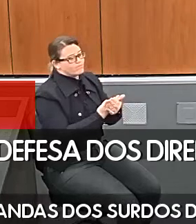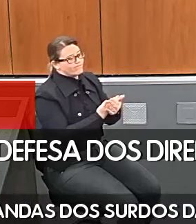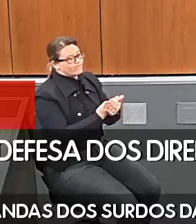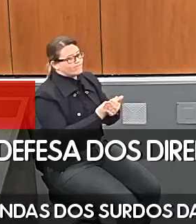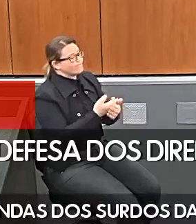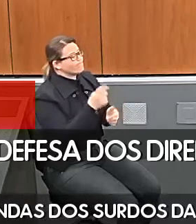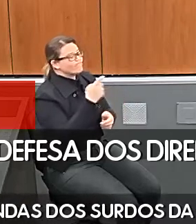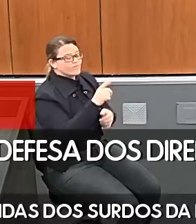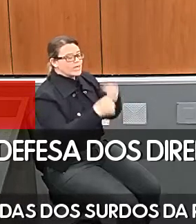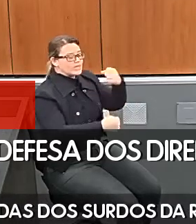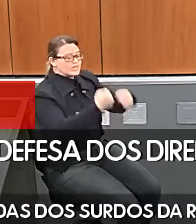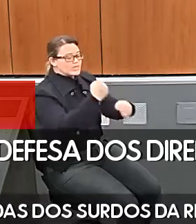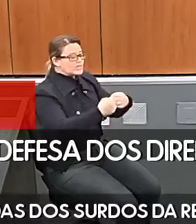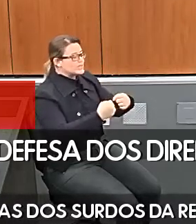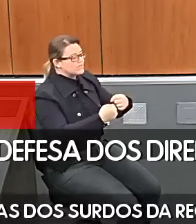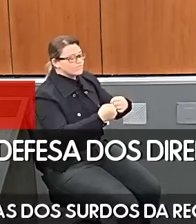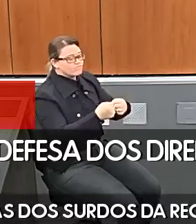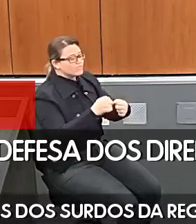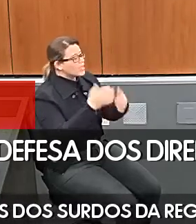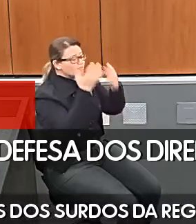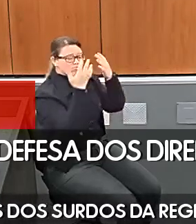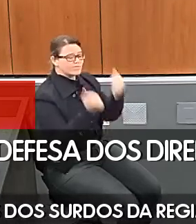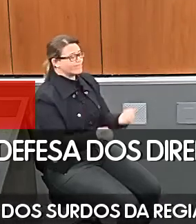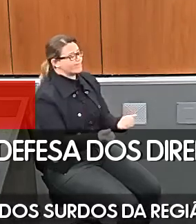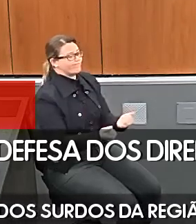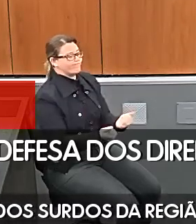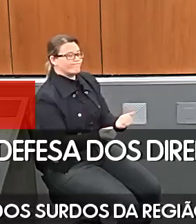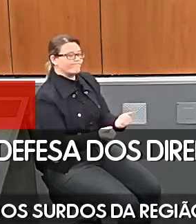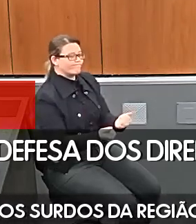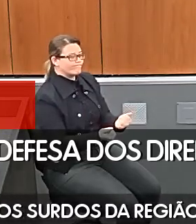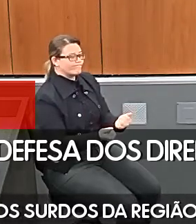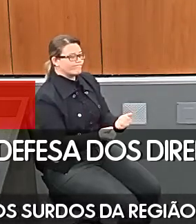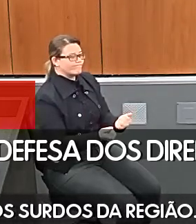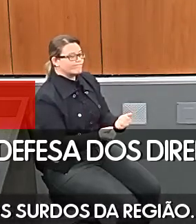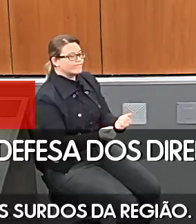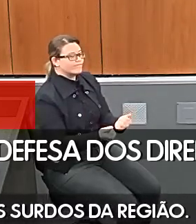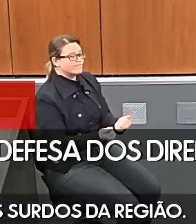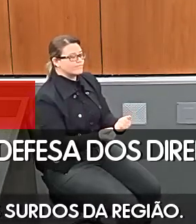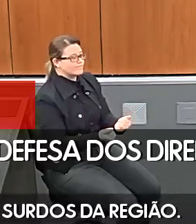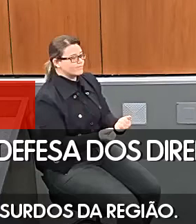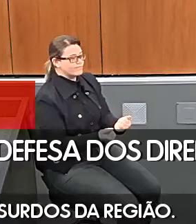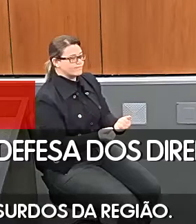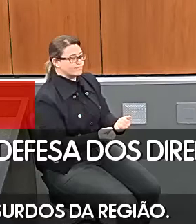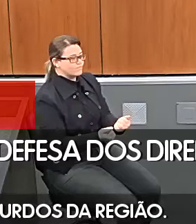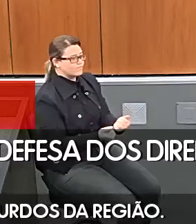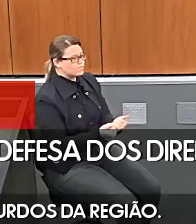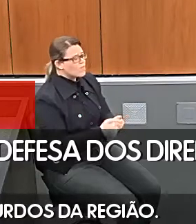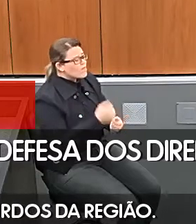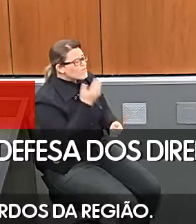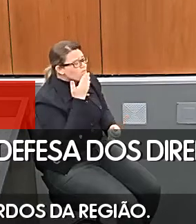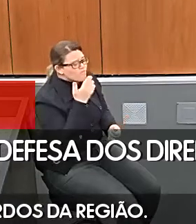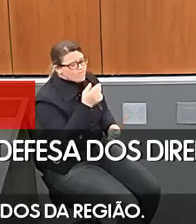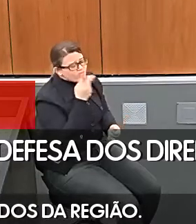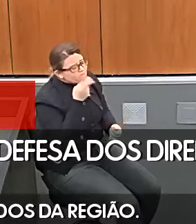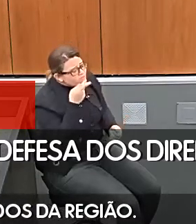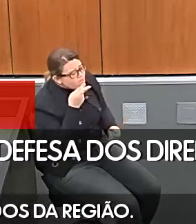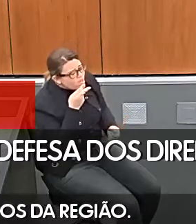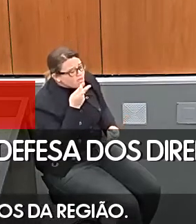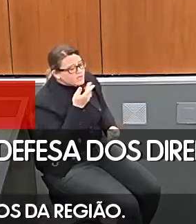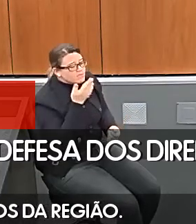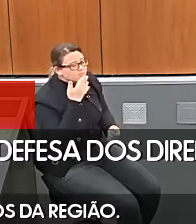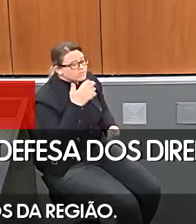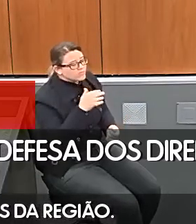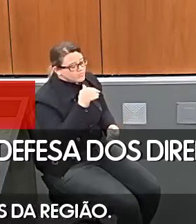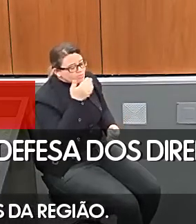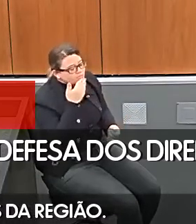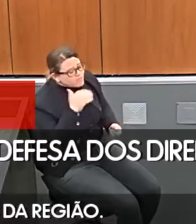os meninos vão, eu falo meninos, porque a gente vai acostumando, conhece desde criança a maioria deles, e aí a gente vai vendo que eles